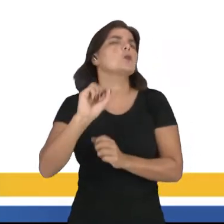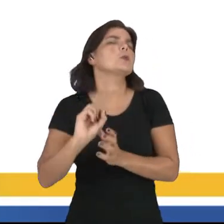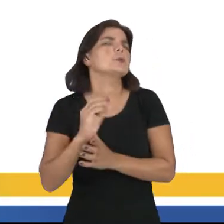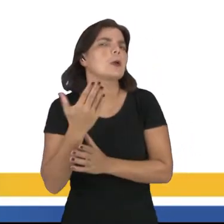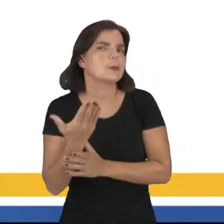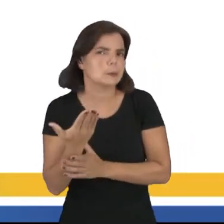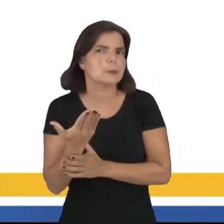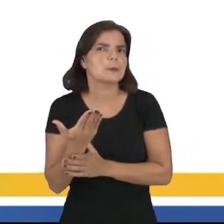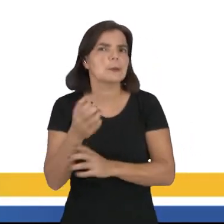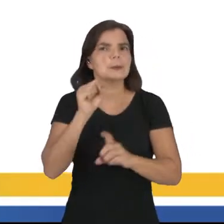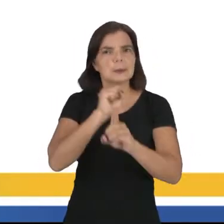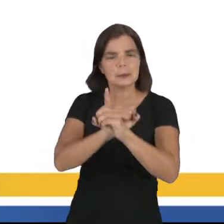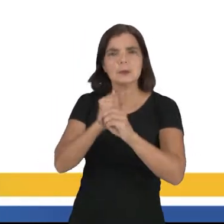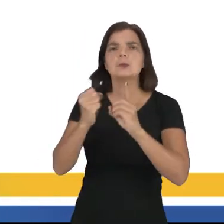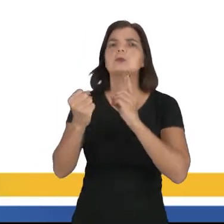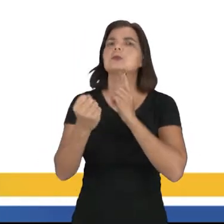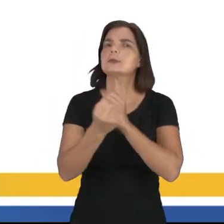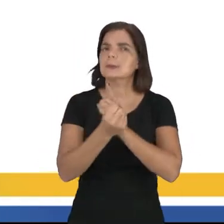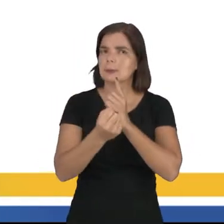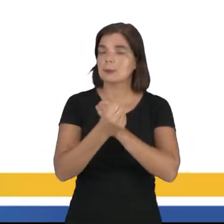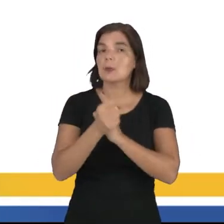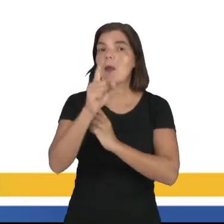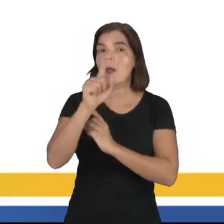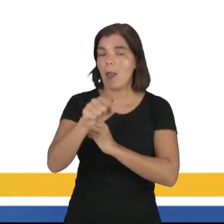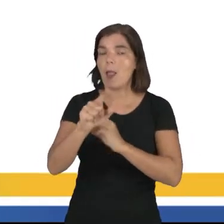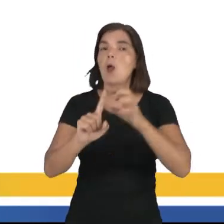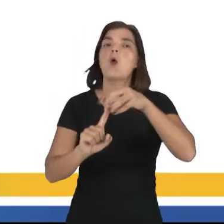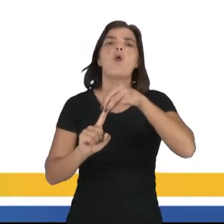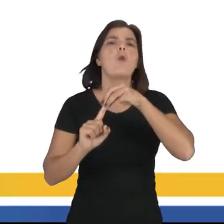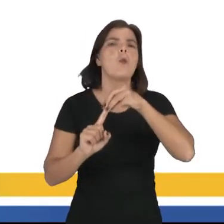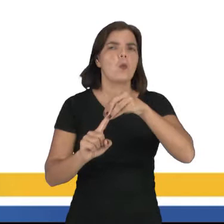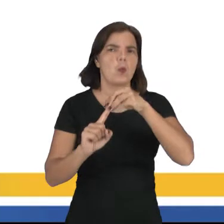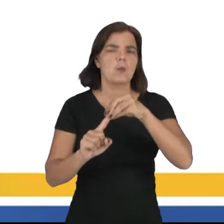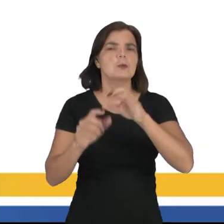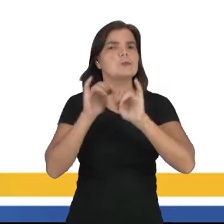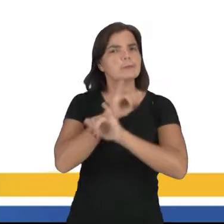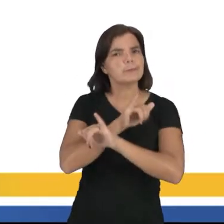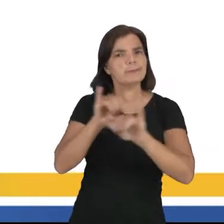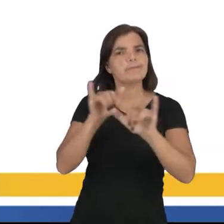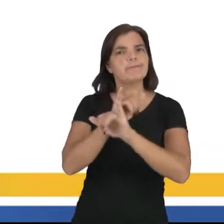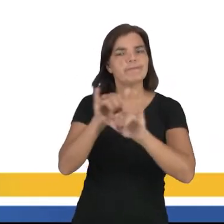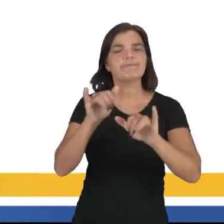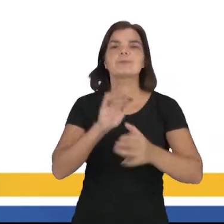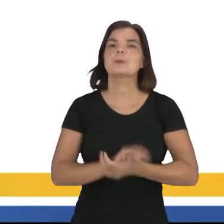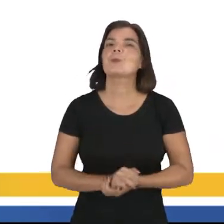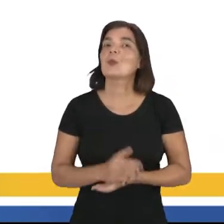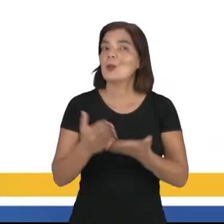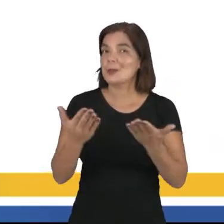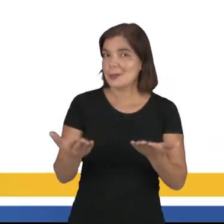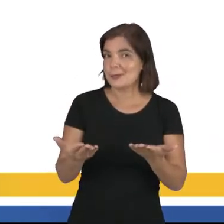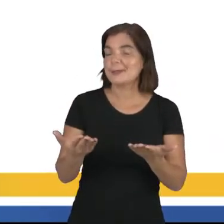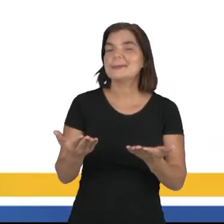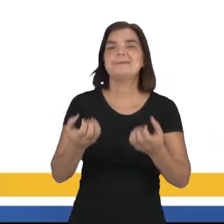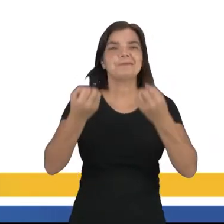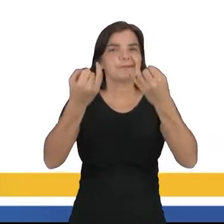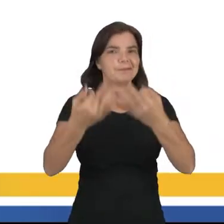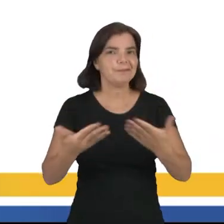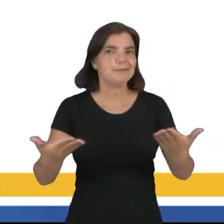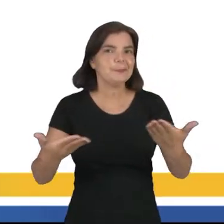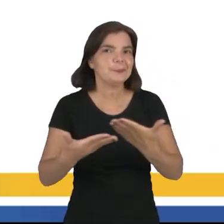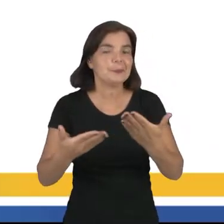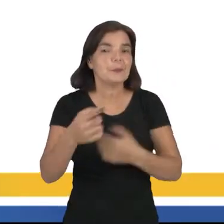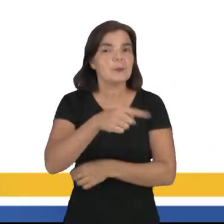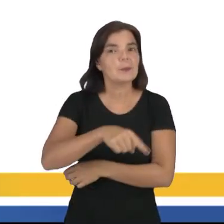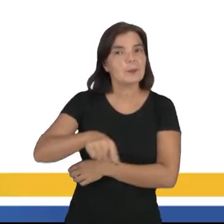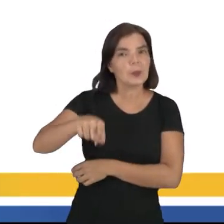está acontecendo na nossa sociedade. Esse é o objetivo da notícia. Vamos continuar, é sobre isso que nós vamos falar